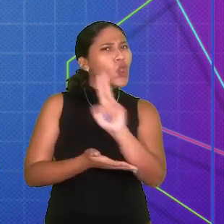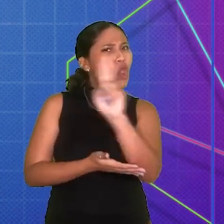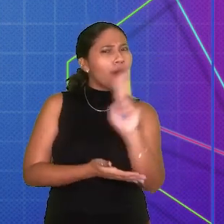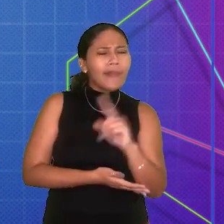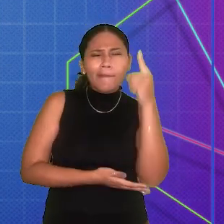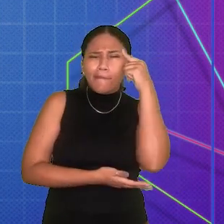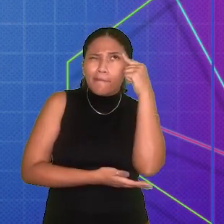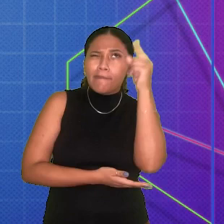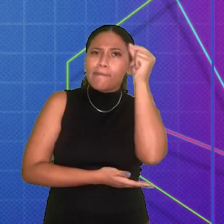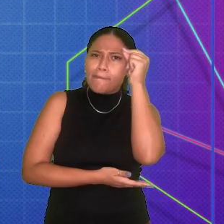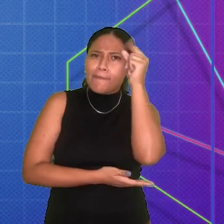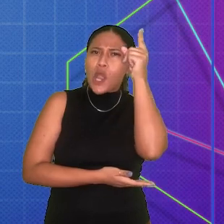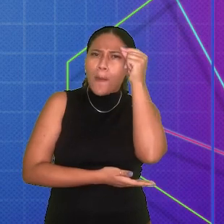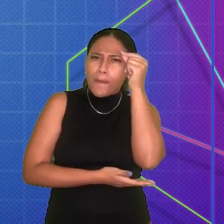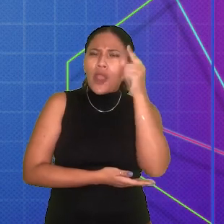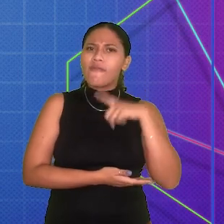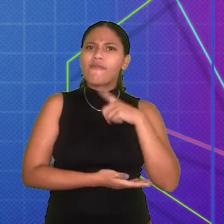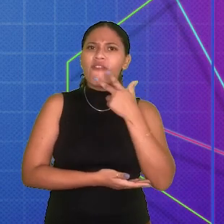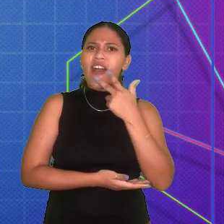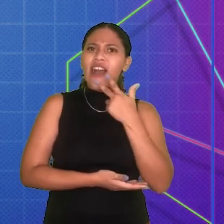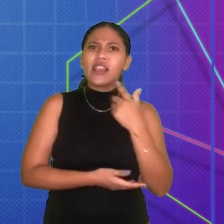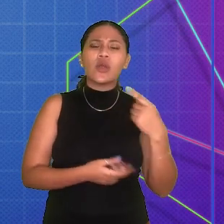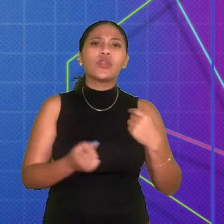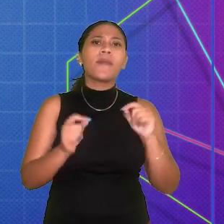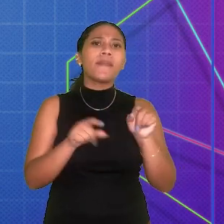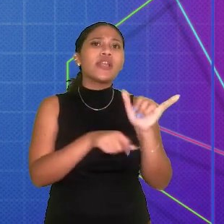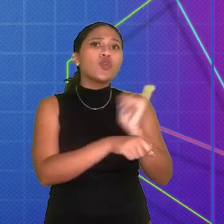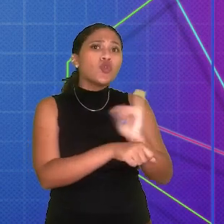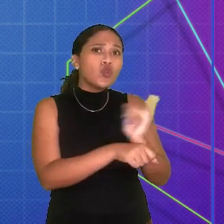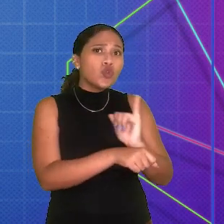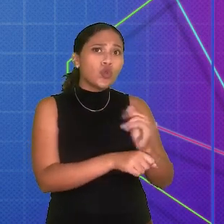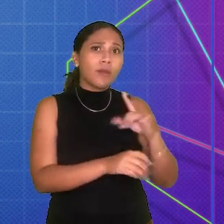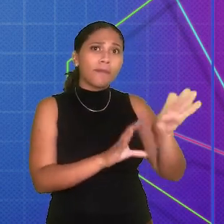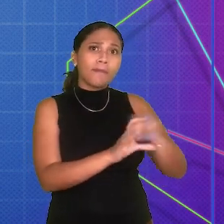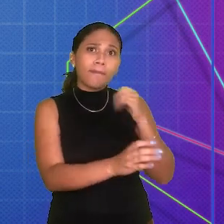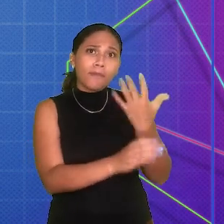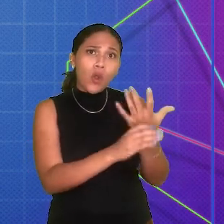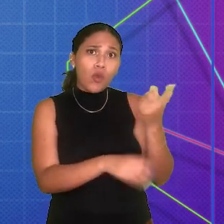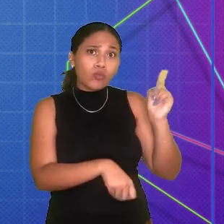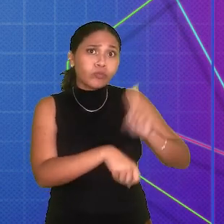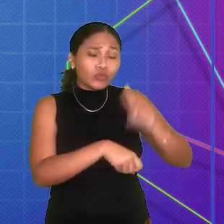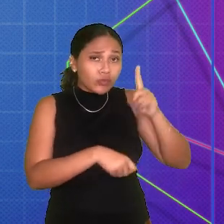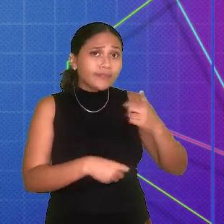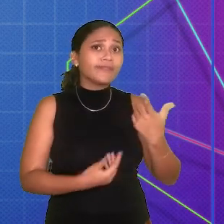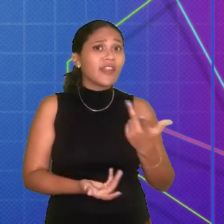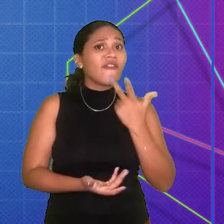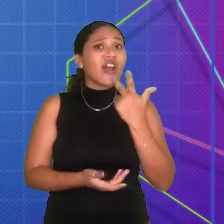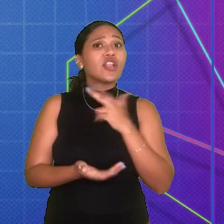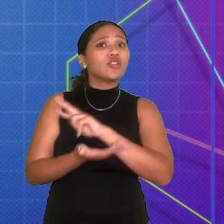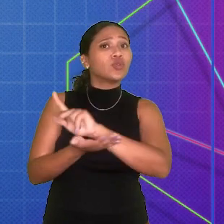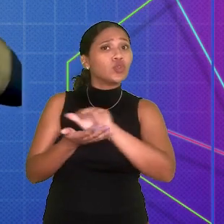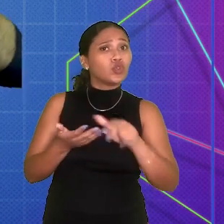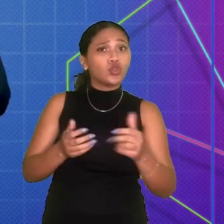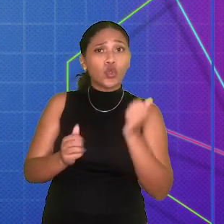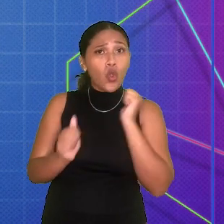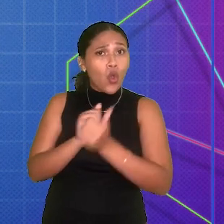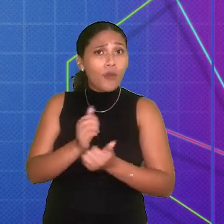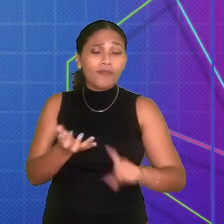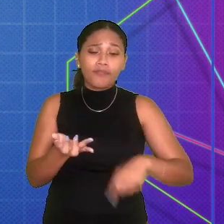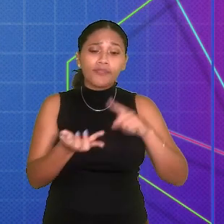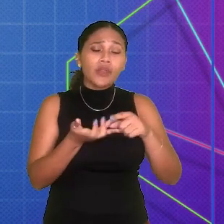vem na cabeça na hora que falamos de streamers e youtubers de games, não tem? Seja gente que fala sobre vários jogos, seja